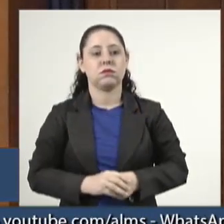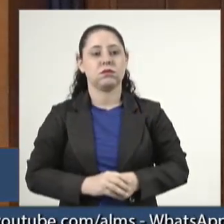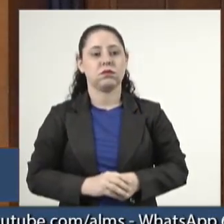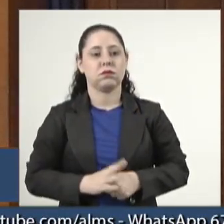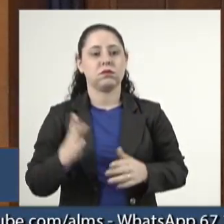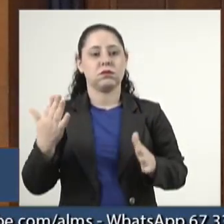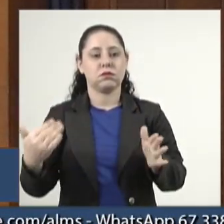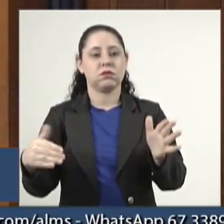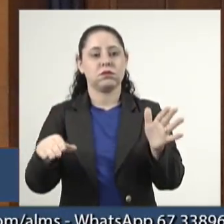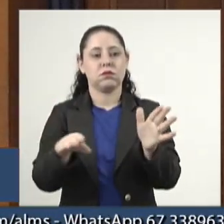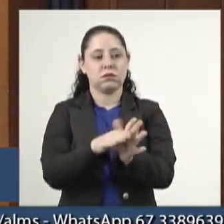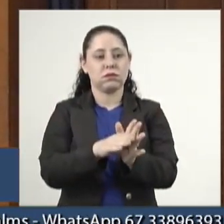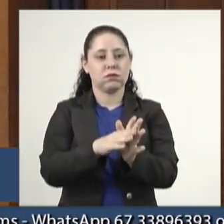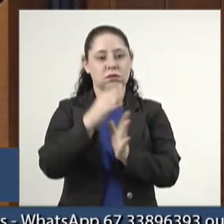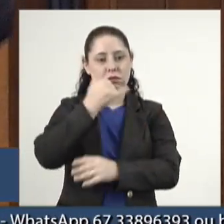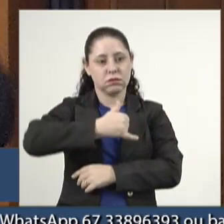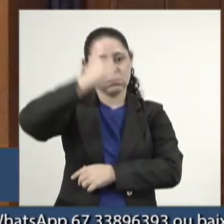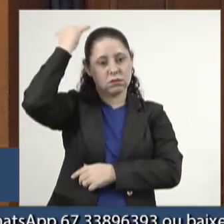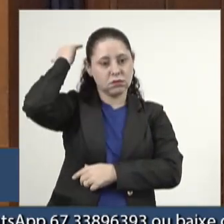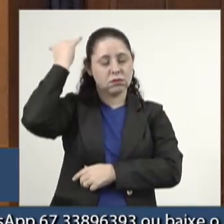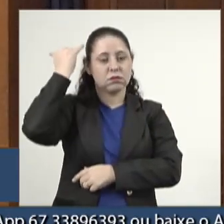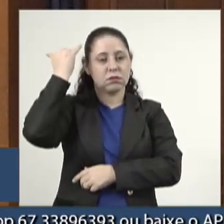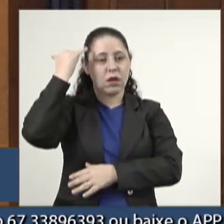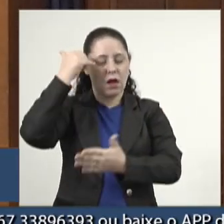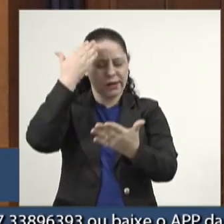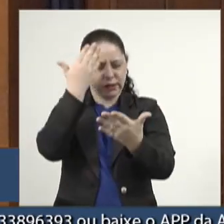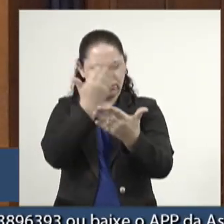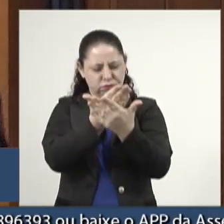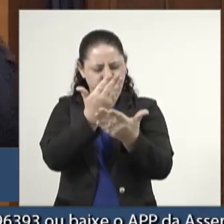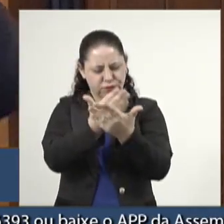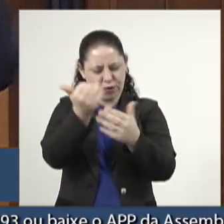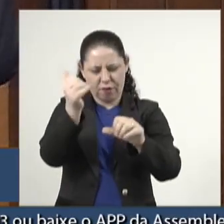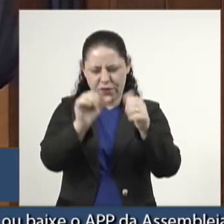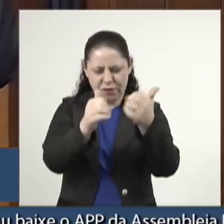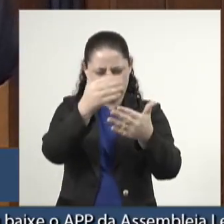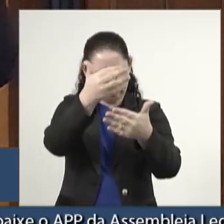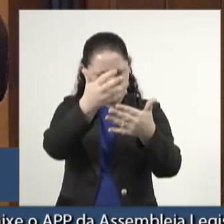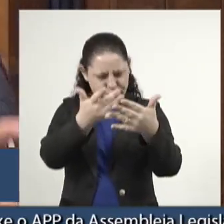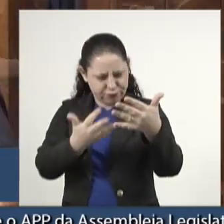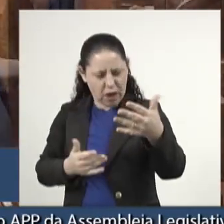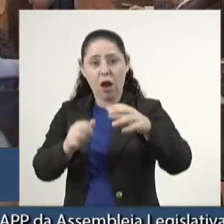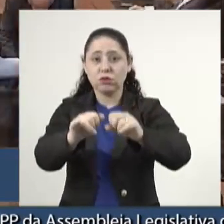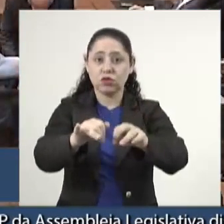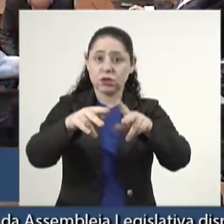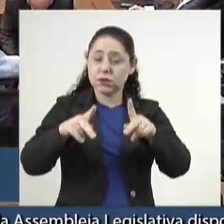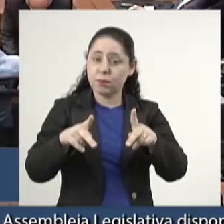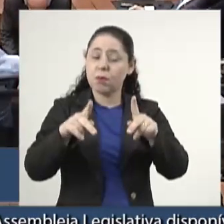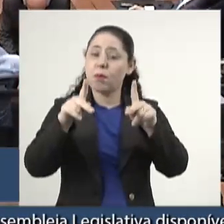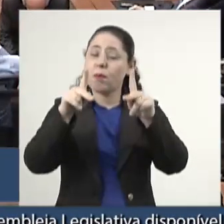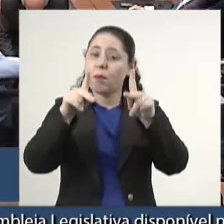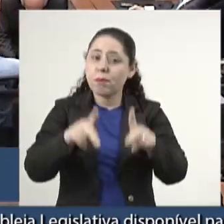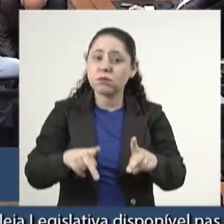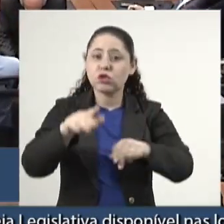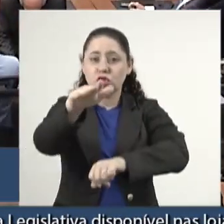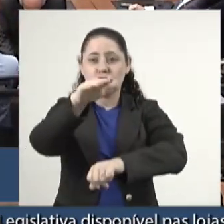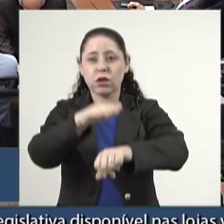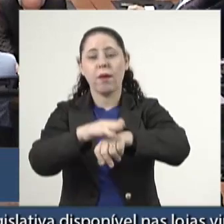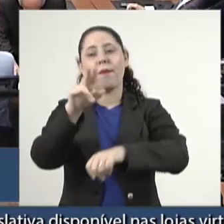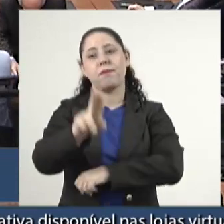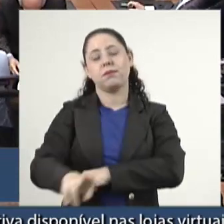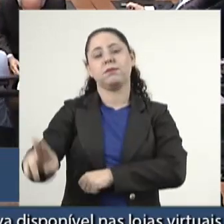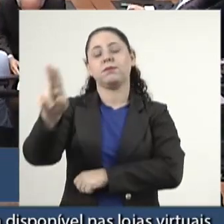chegar aqui, deputado Júnior, nós temos que nos debruçar, nós temos que fazer audiência pública, chamar